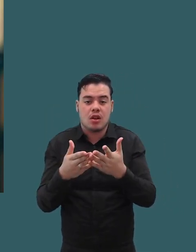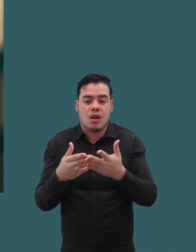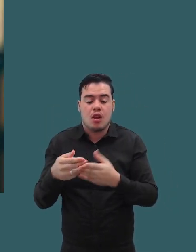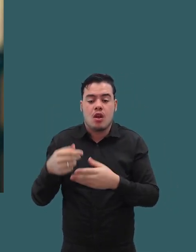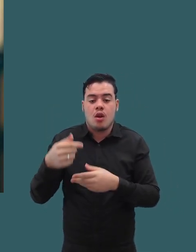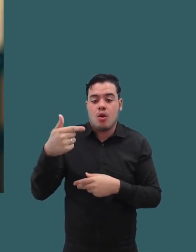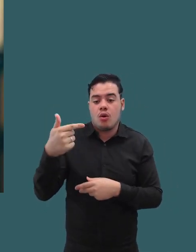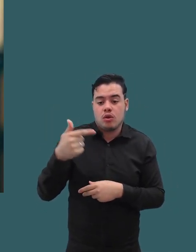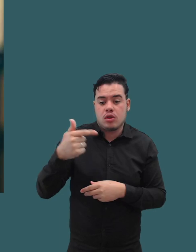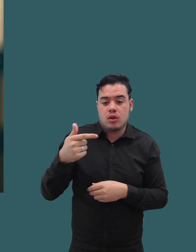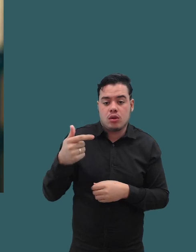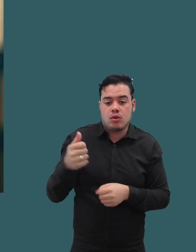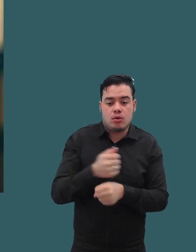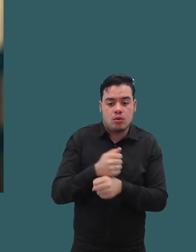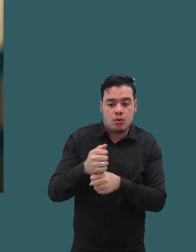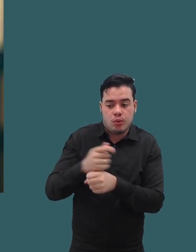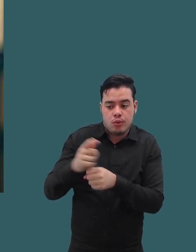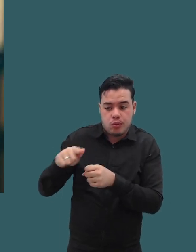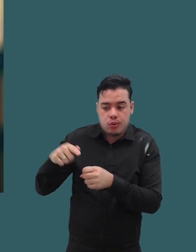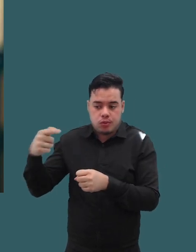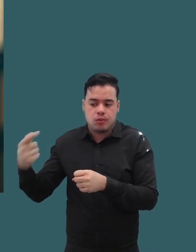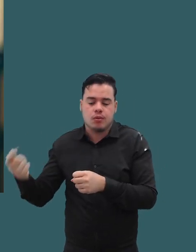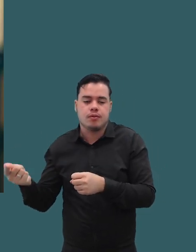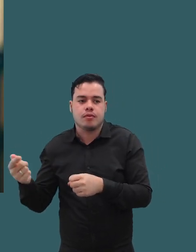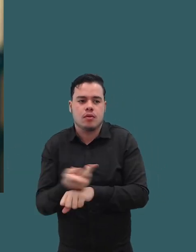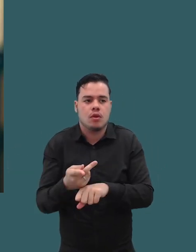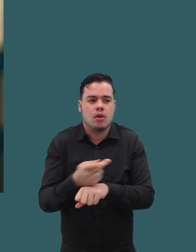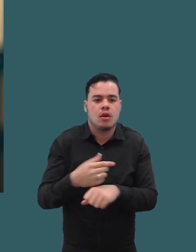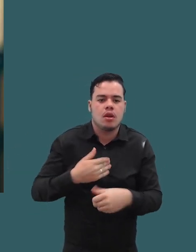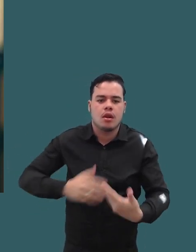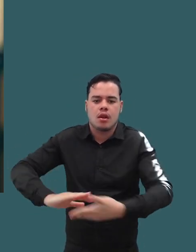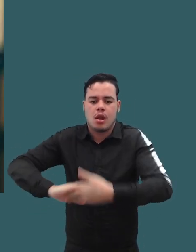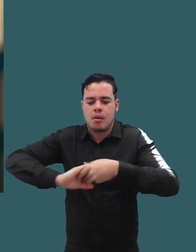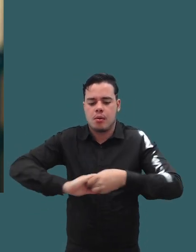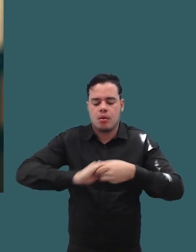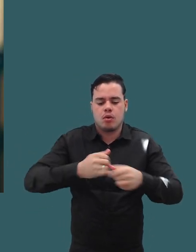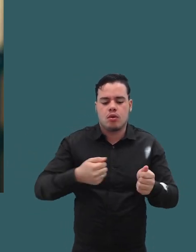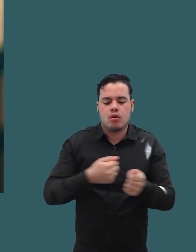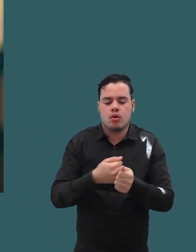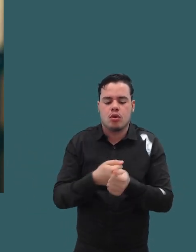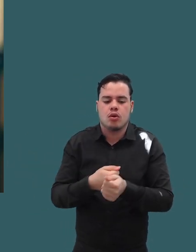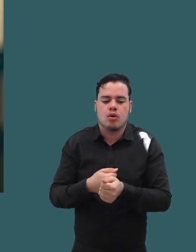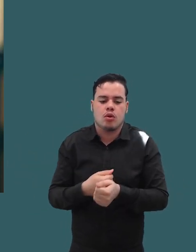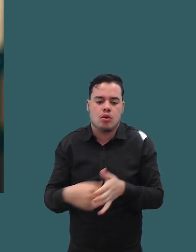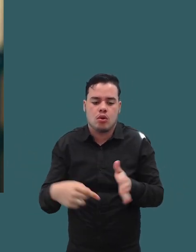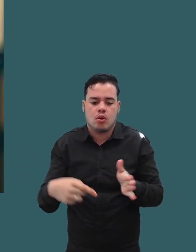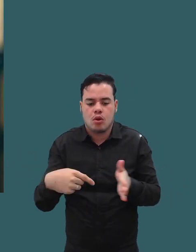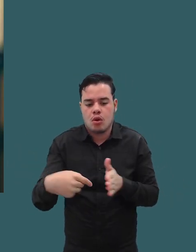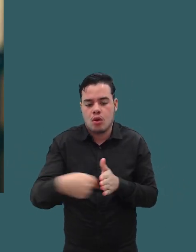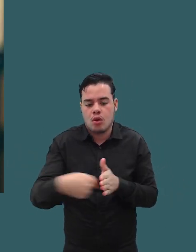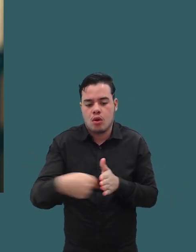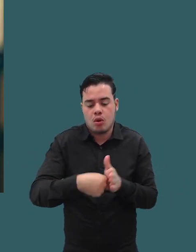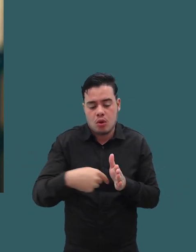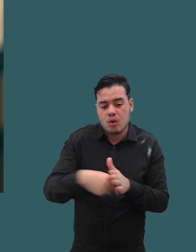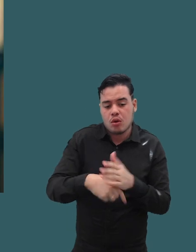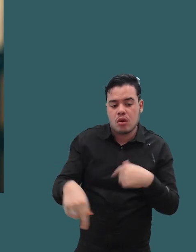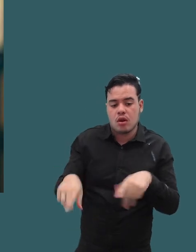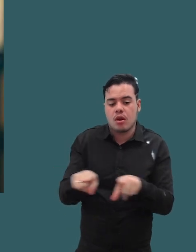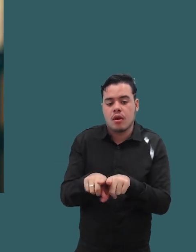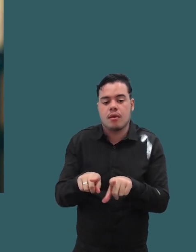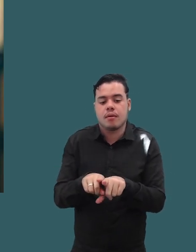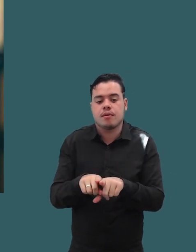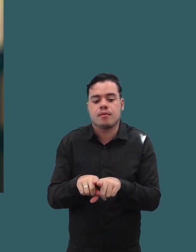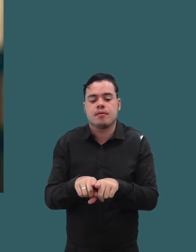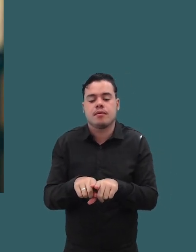parceria, que tem sido a parceria da empresa de pesquisa, Contexto, Comunicação e Pesquisa,